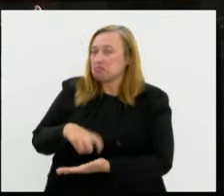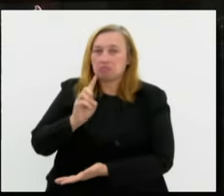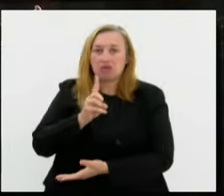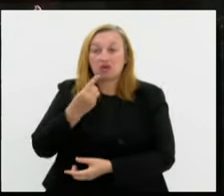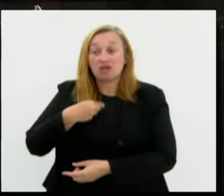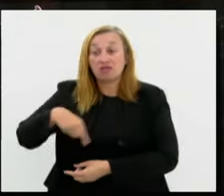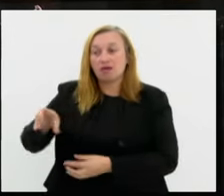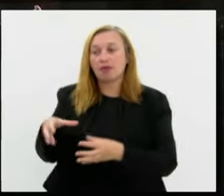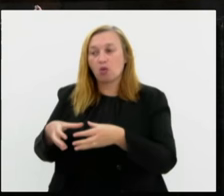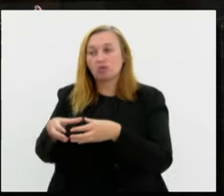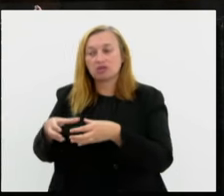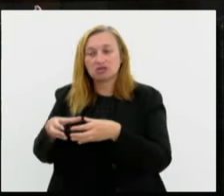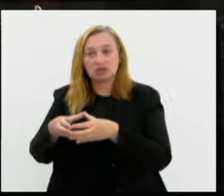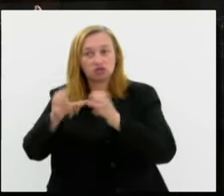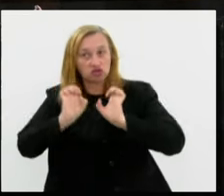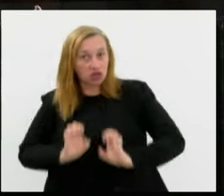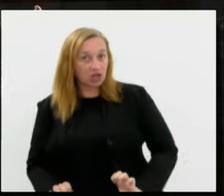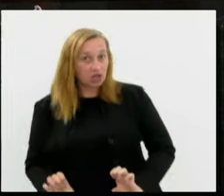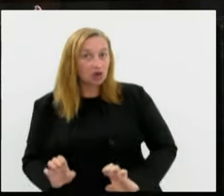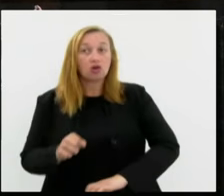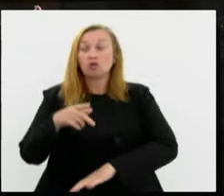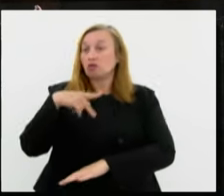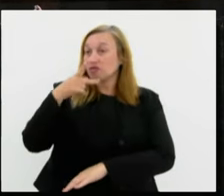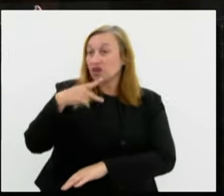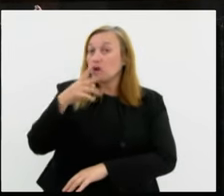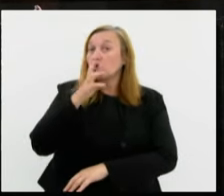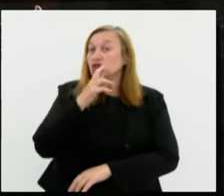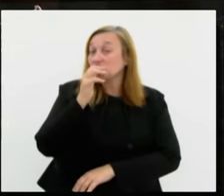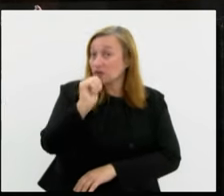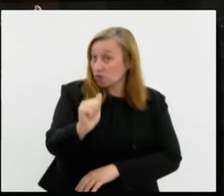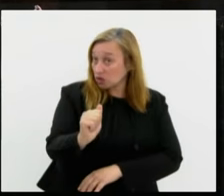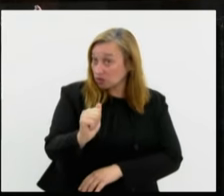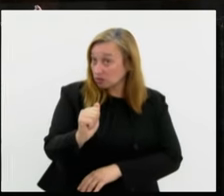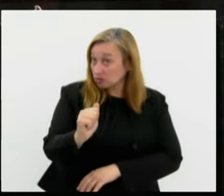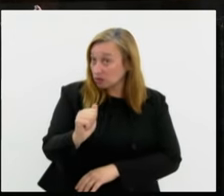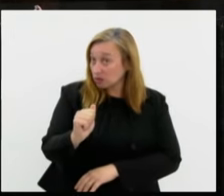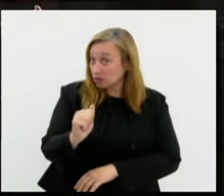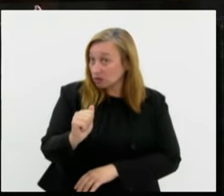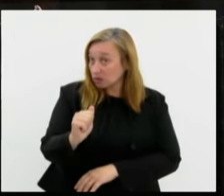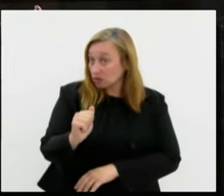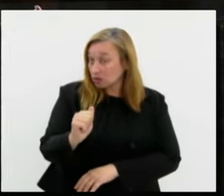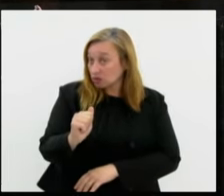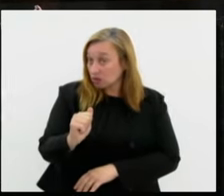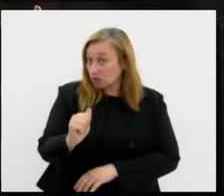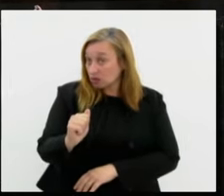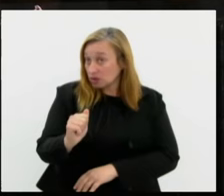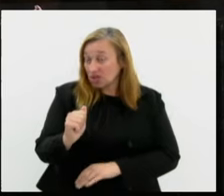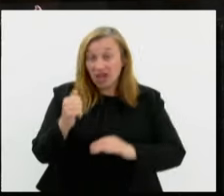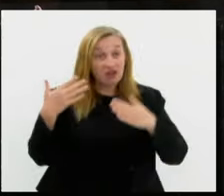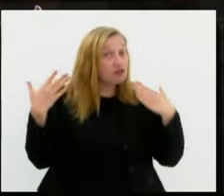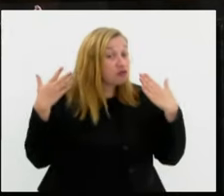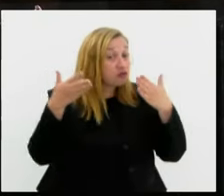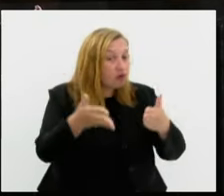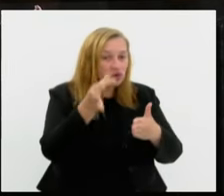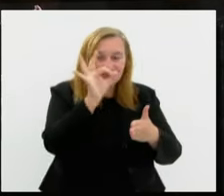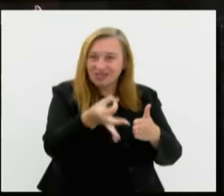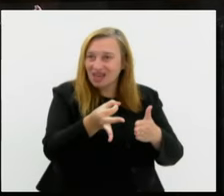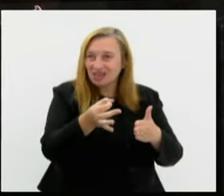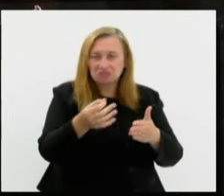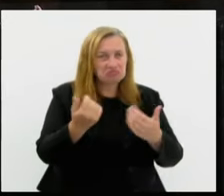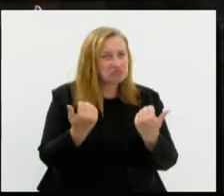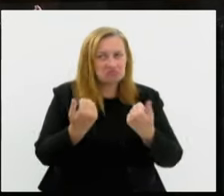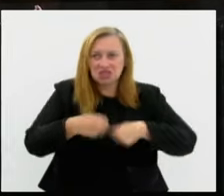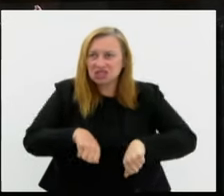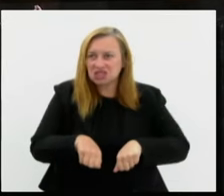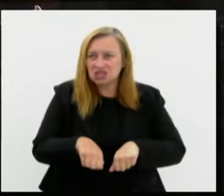ética, e como disse o Rodrigo Amorim, é inédito e direto, sem passar pela corregedoria,